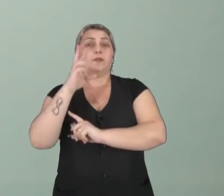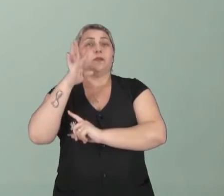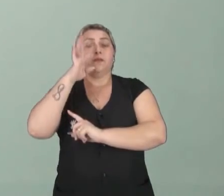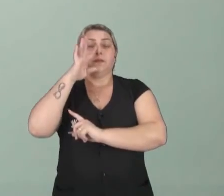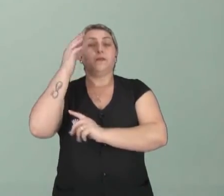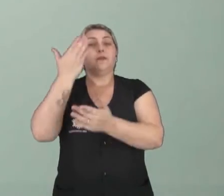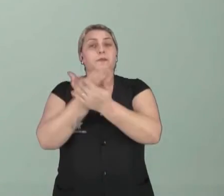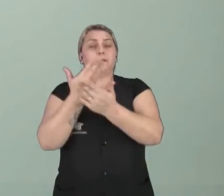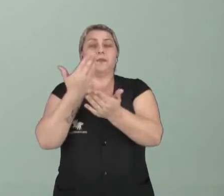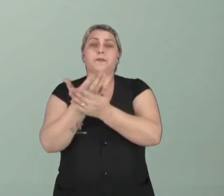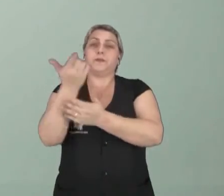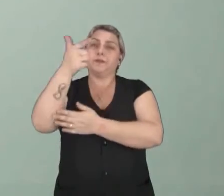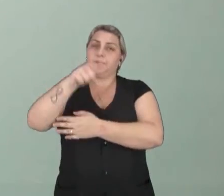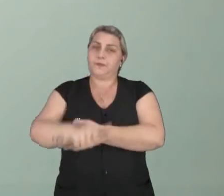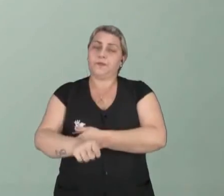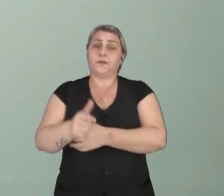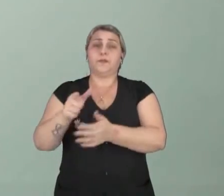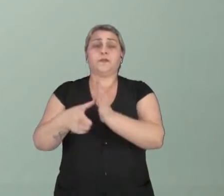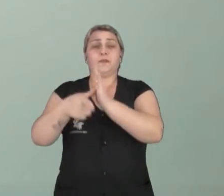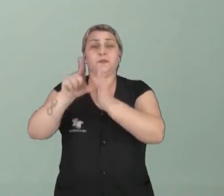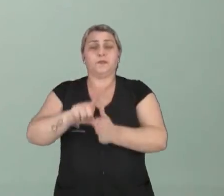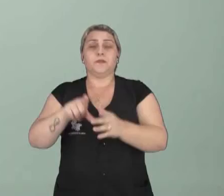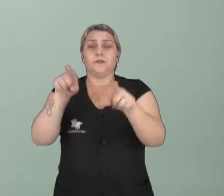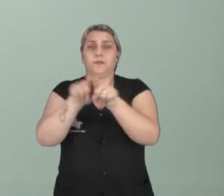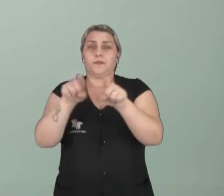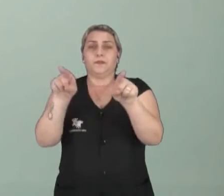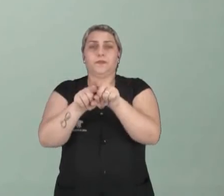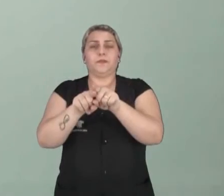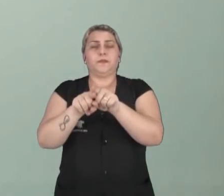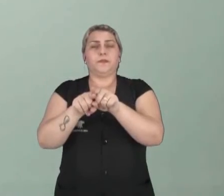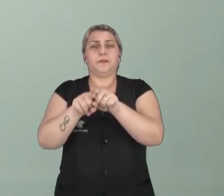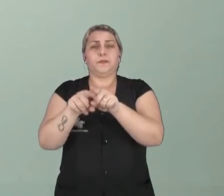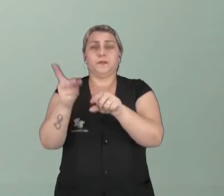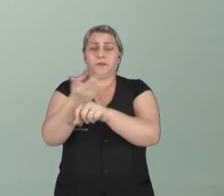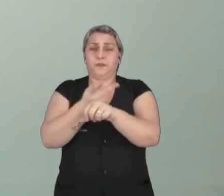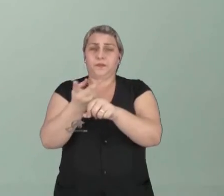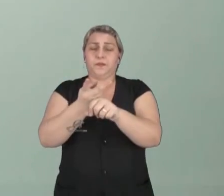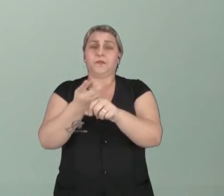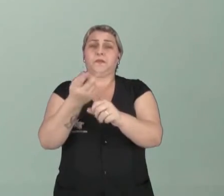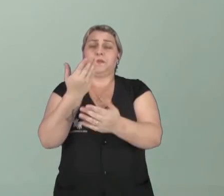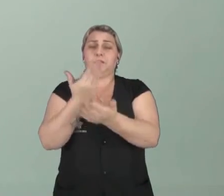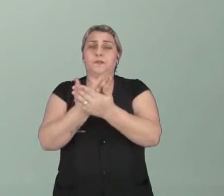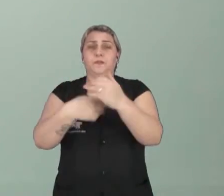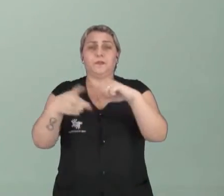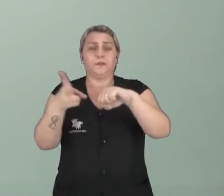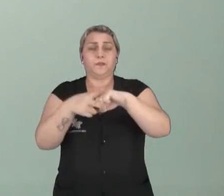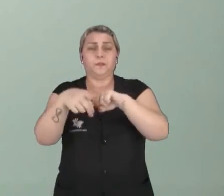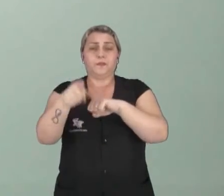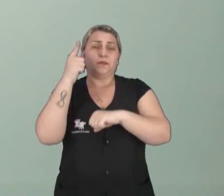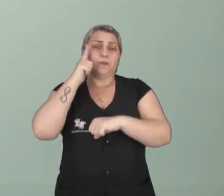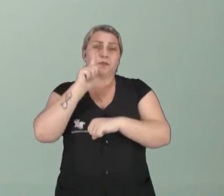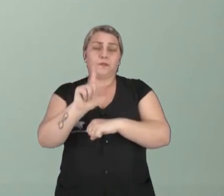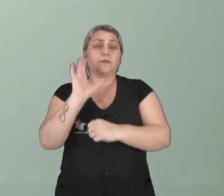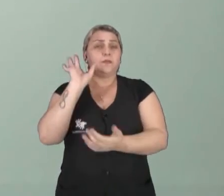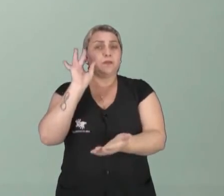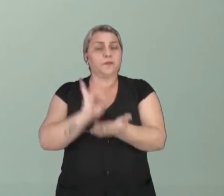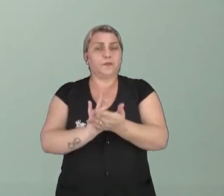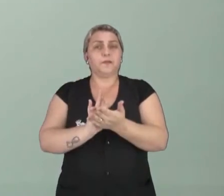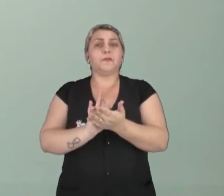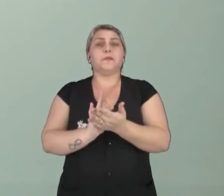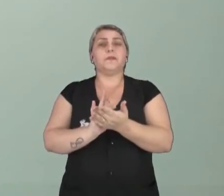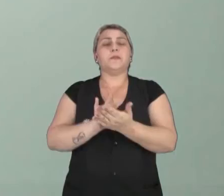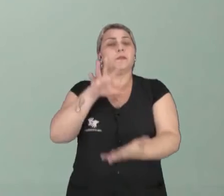revejam essas aulas revejam anterior tá música em Las aulas sobre e para que você consiga realmente